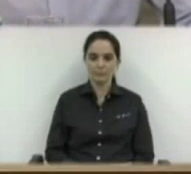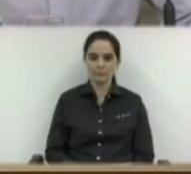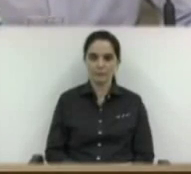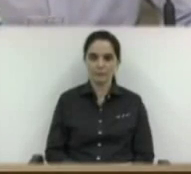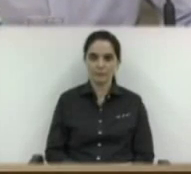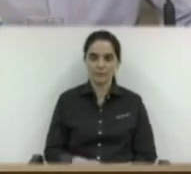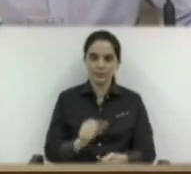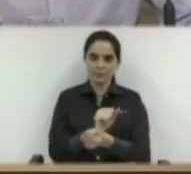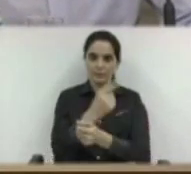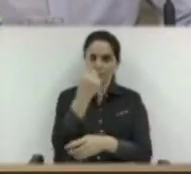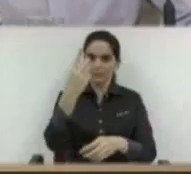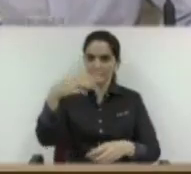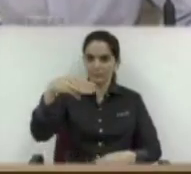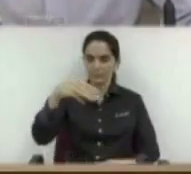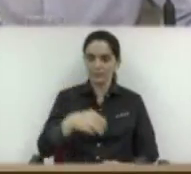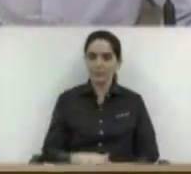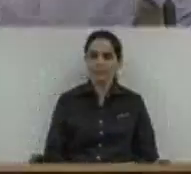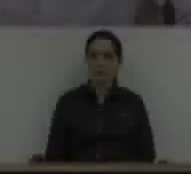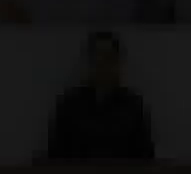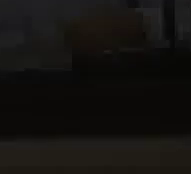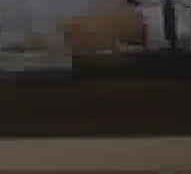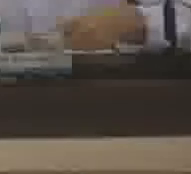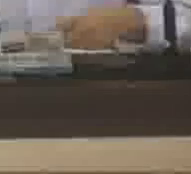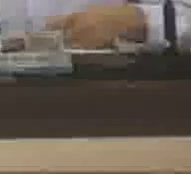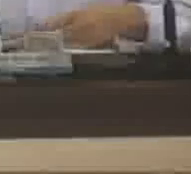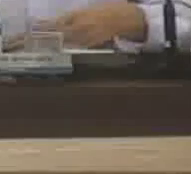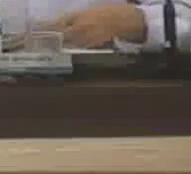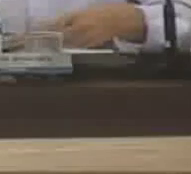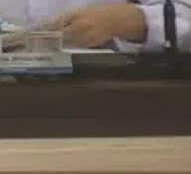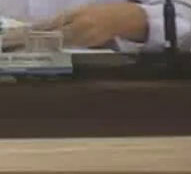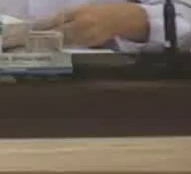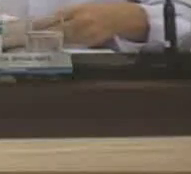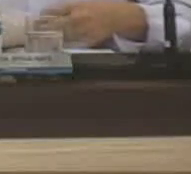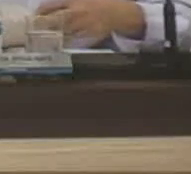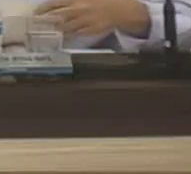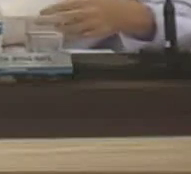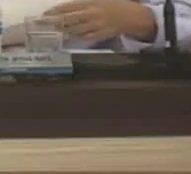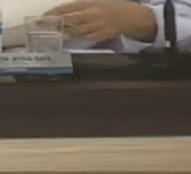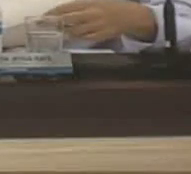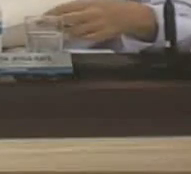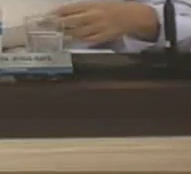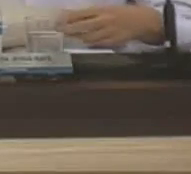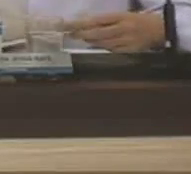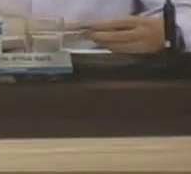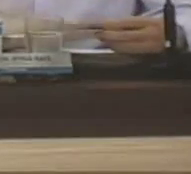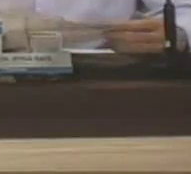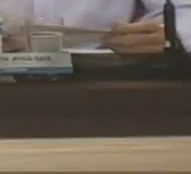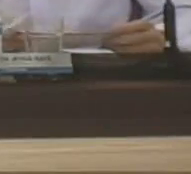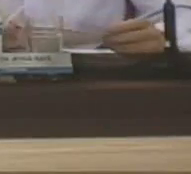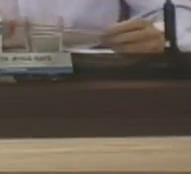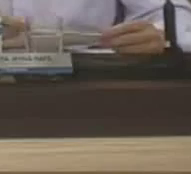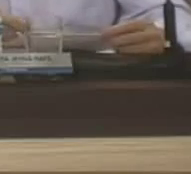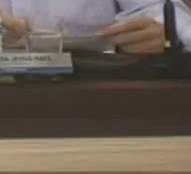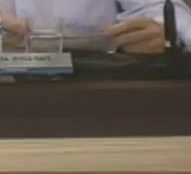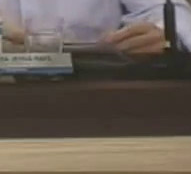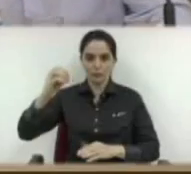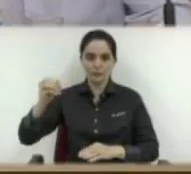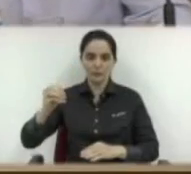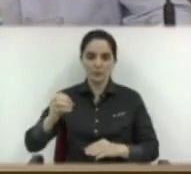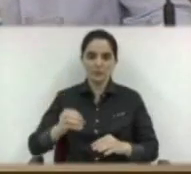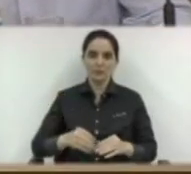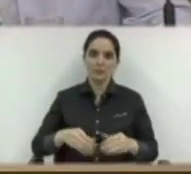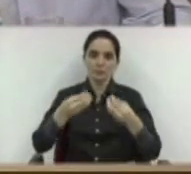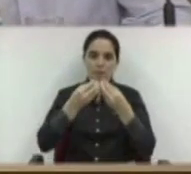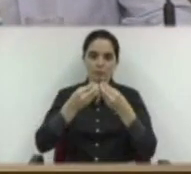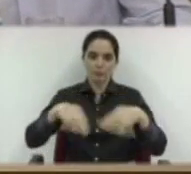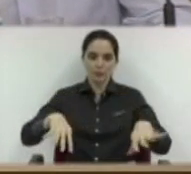A sessão está suspensa por 1 minuto. Aberta. A presidência recebe a emenda número 290 e comunica que ela prejudica